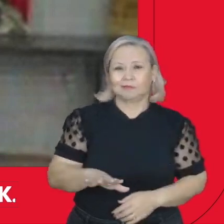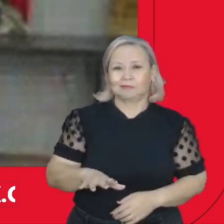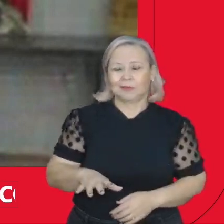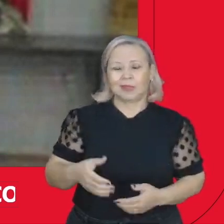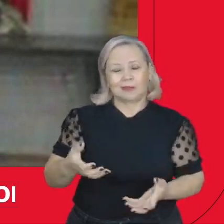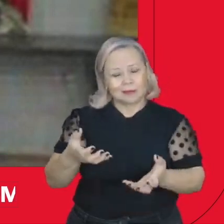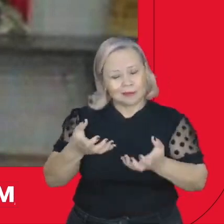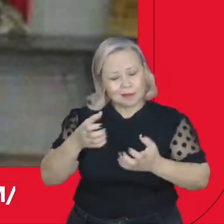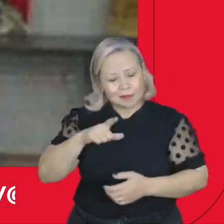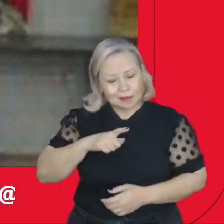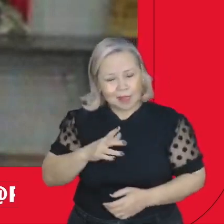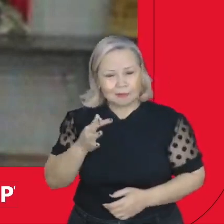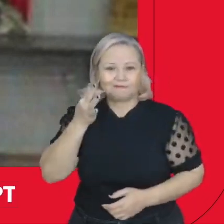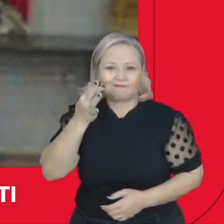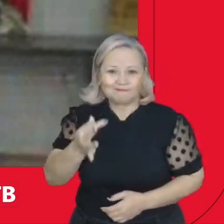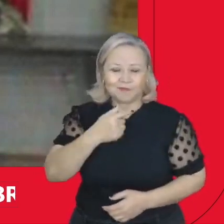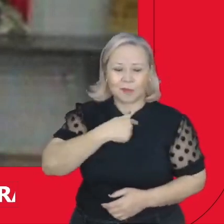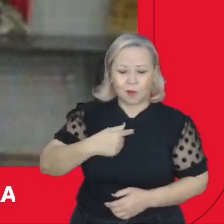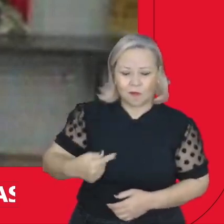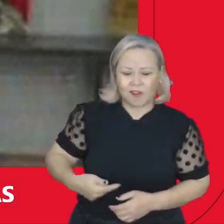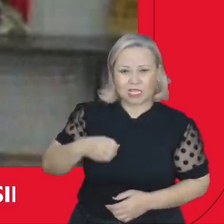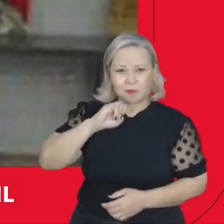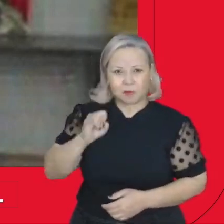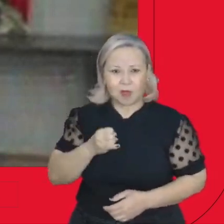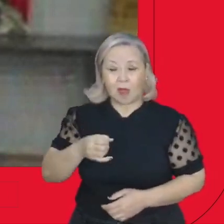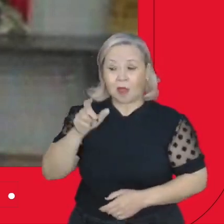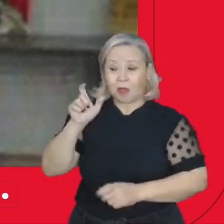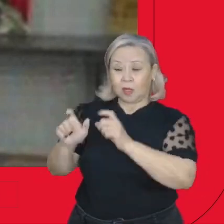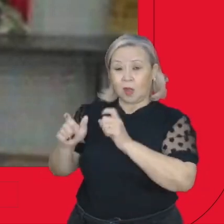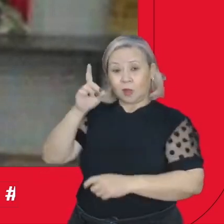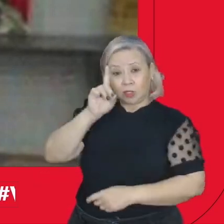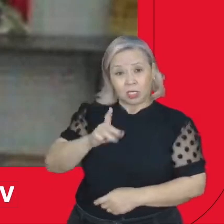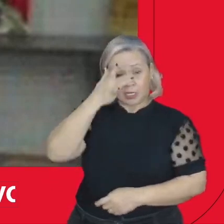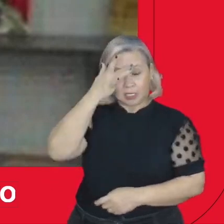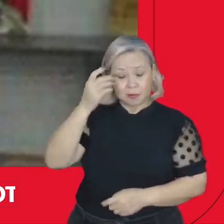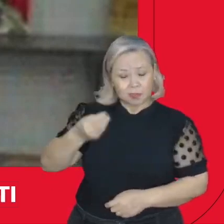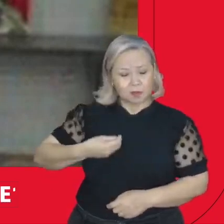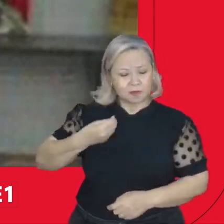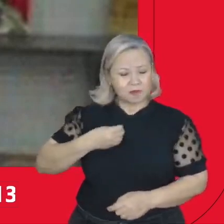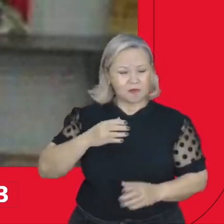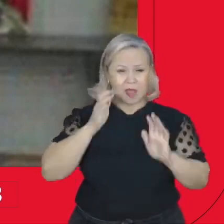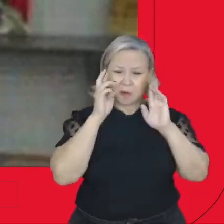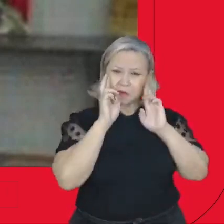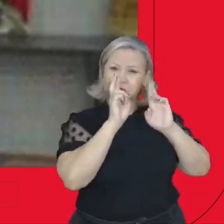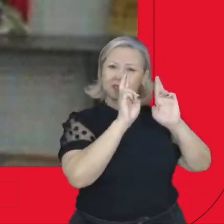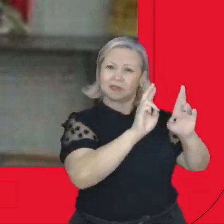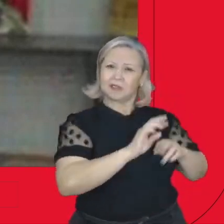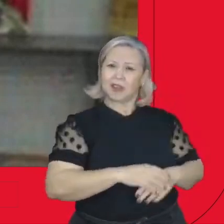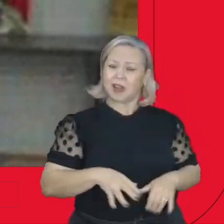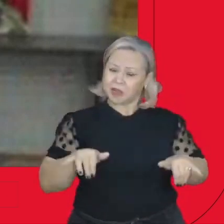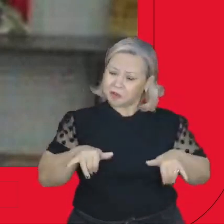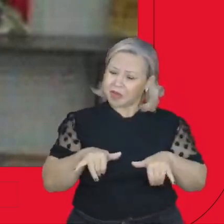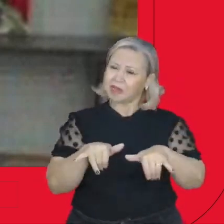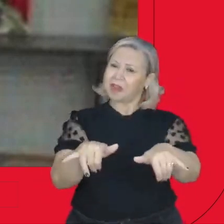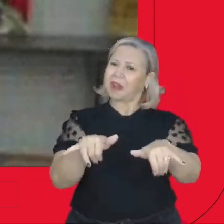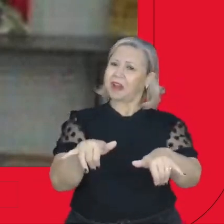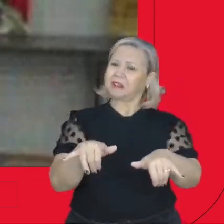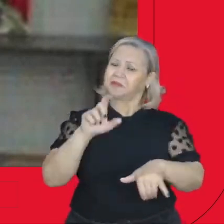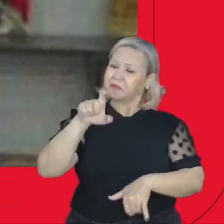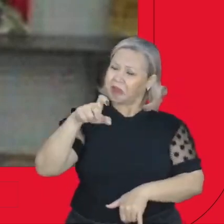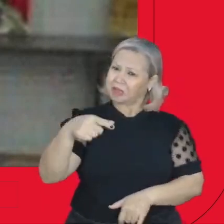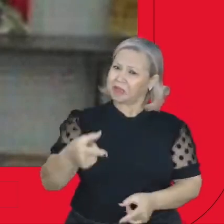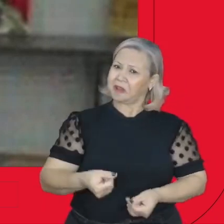direito às pessoas viver com dignidade, ter emprego, poder entrar no supermercado, puxar do seu cartão, puxar do seu